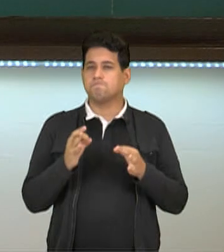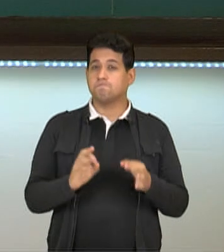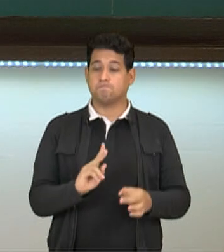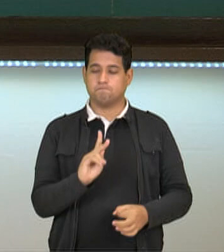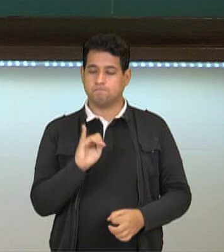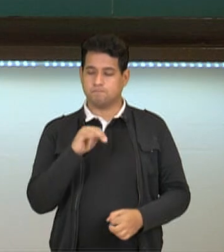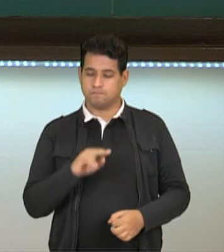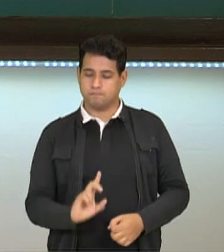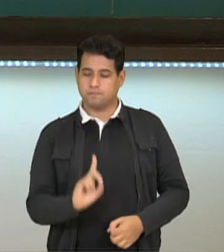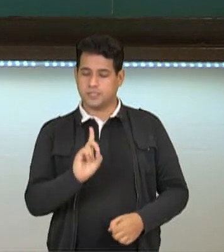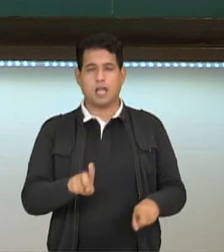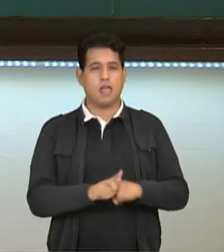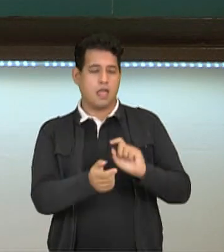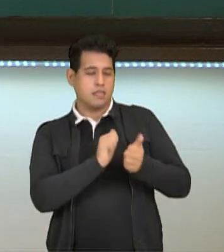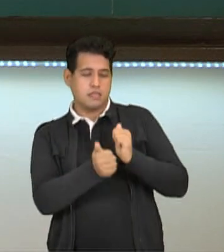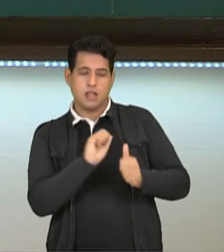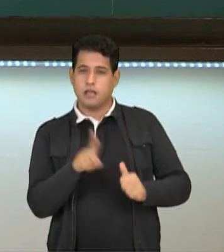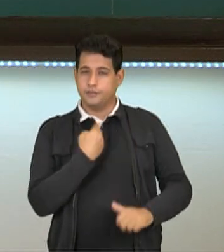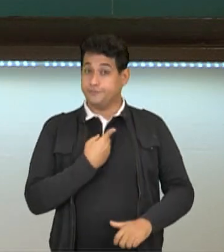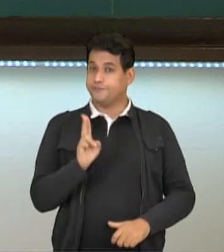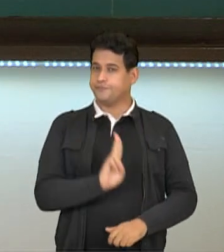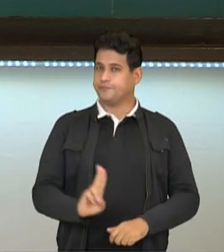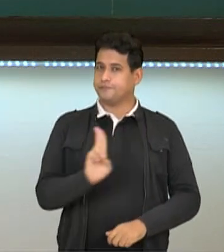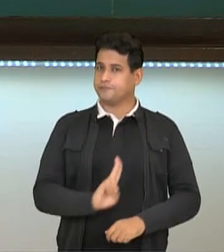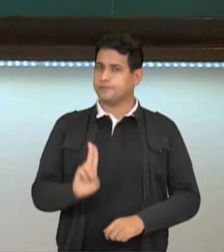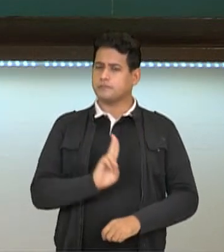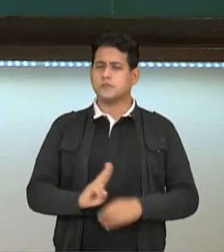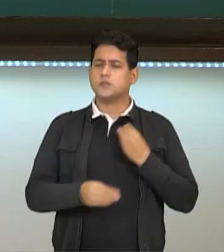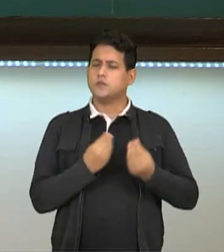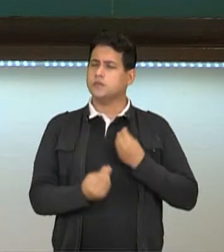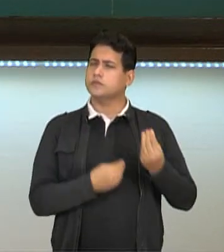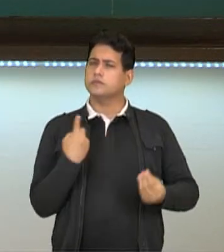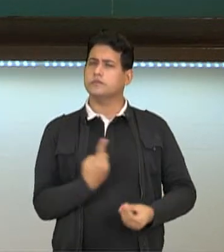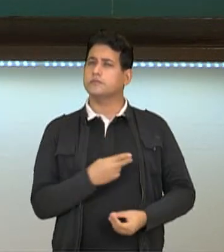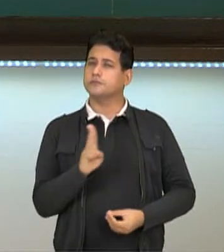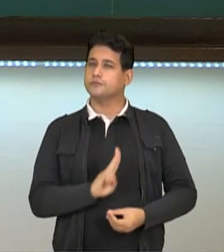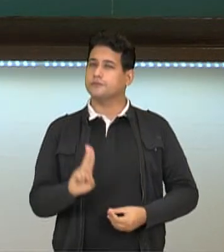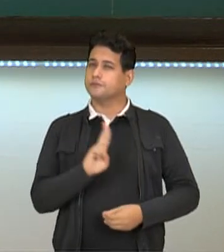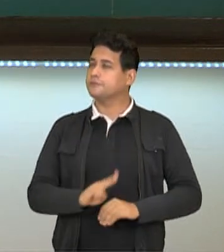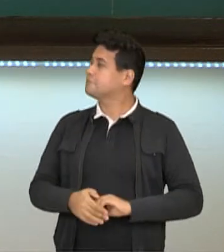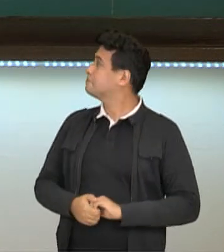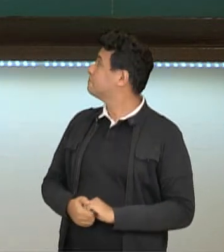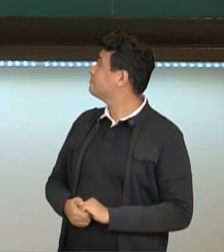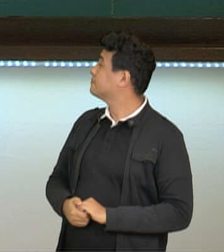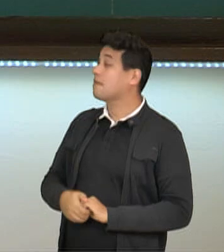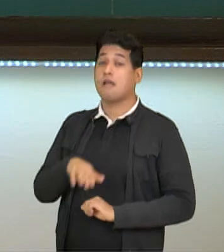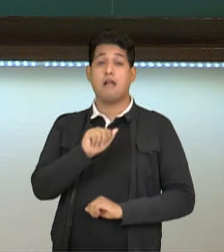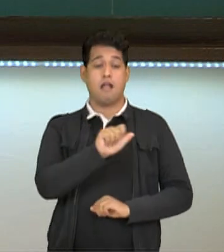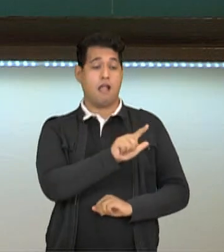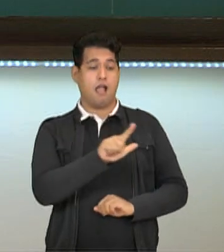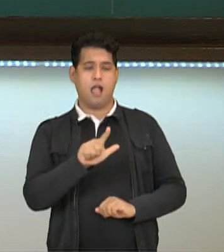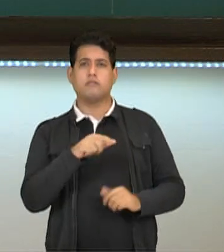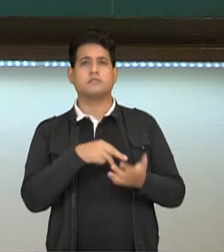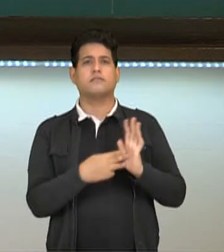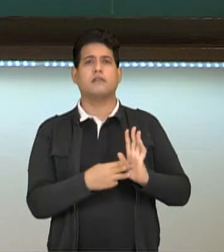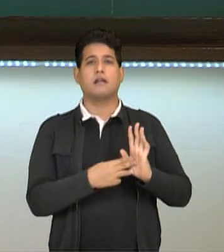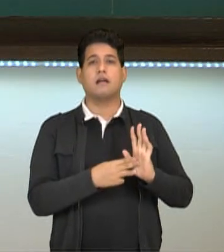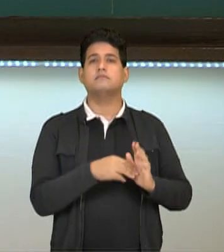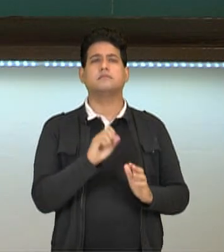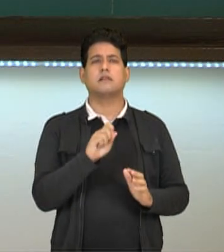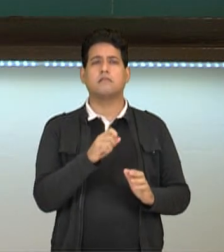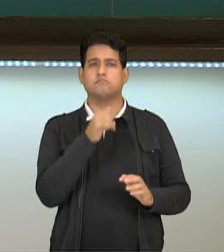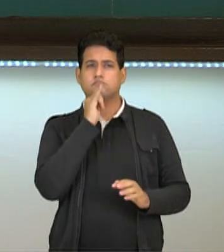a tradução, adequando o nosso uso. I'll make a point. I'll é o mesmo que I will.